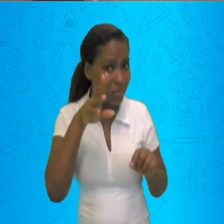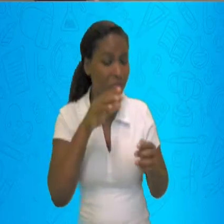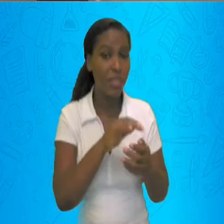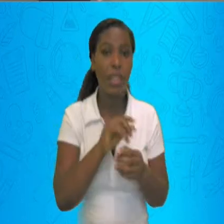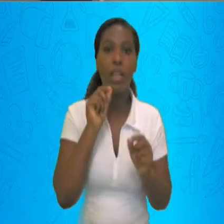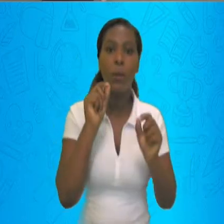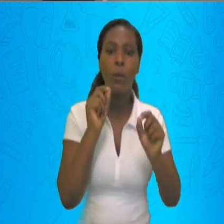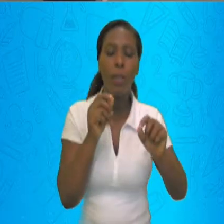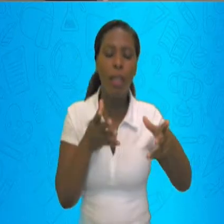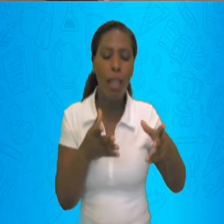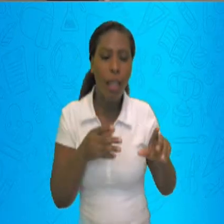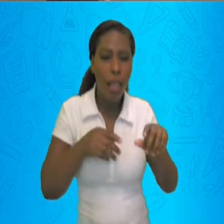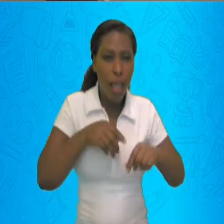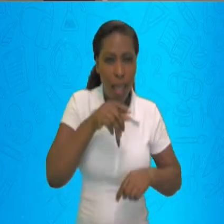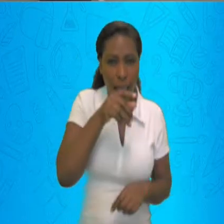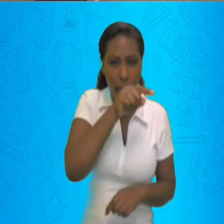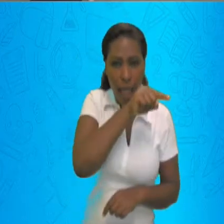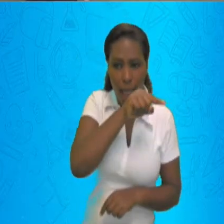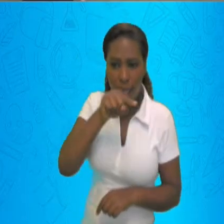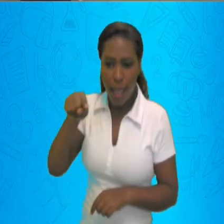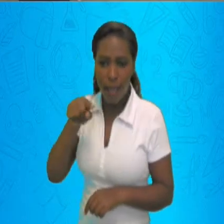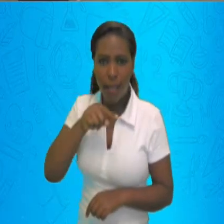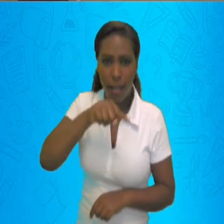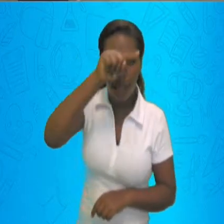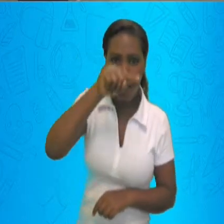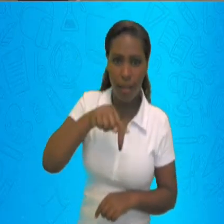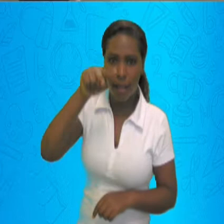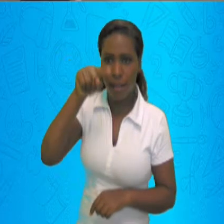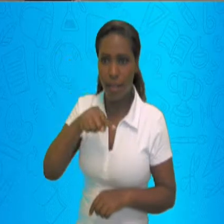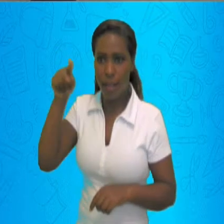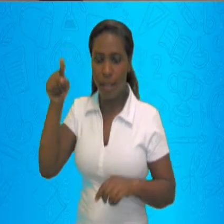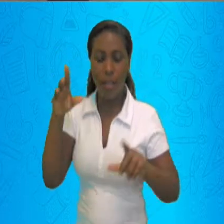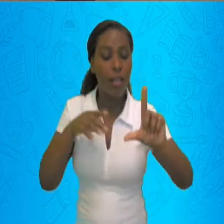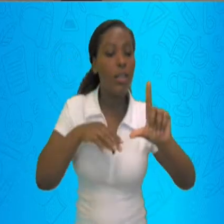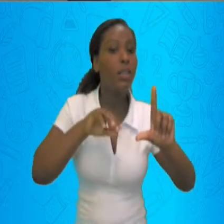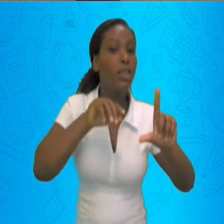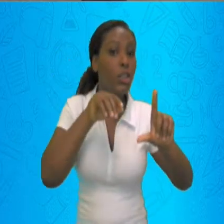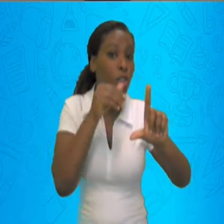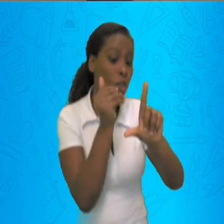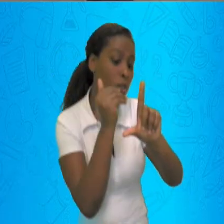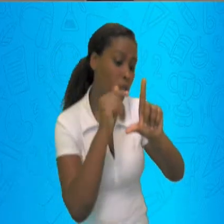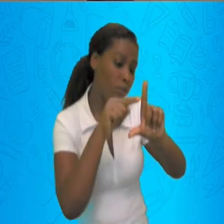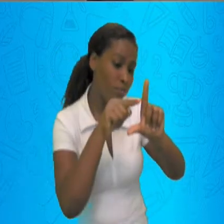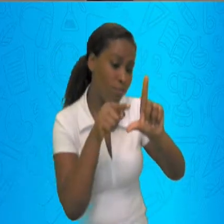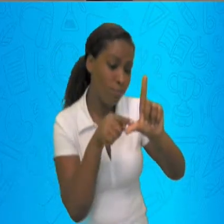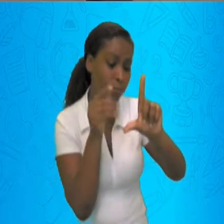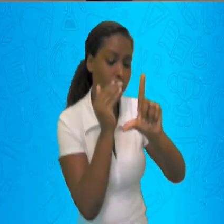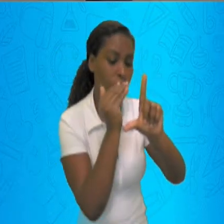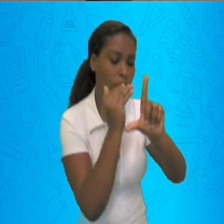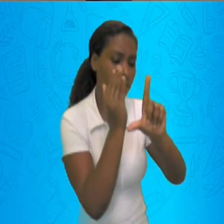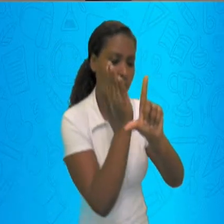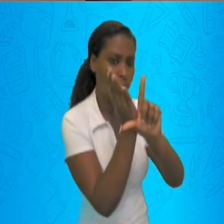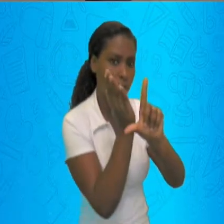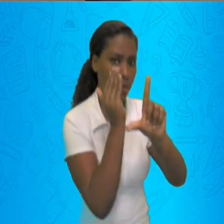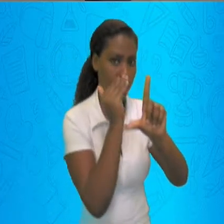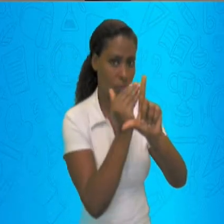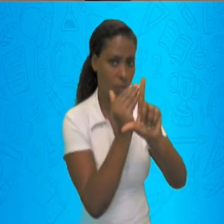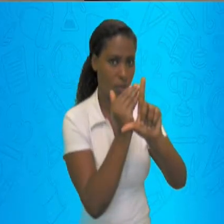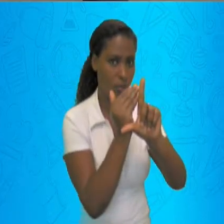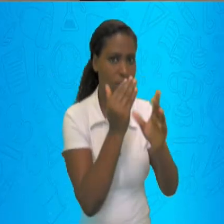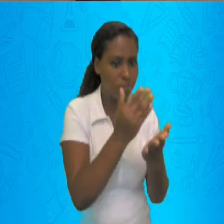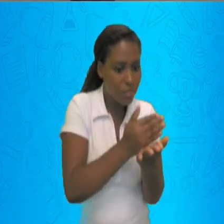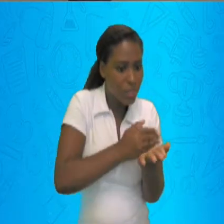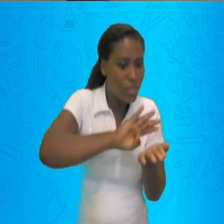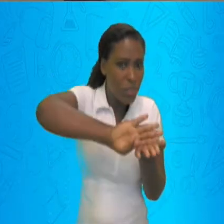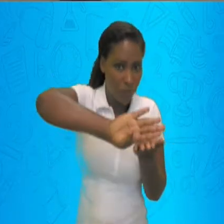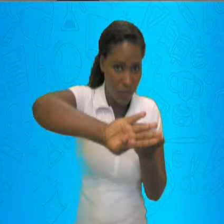é o segmento de reta que divide o ângulo ao meio. Então, este segmento aqui, ó,